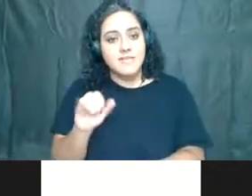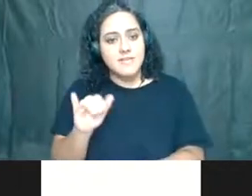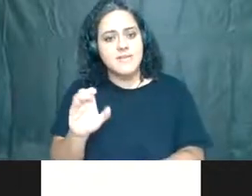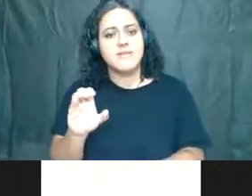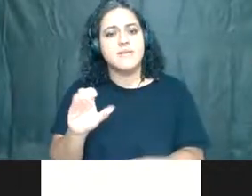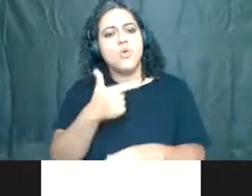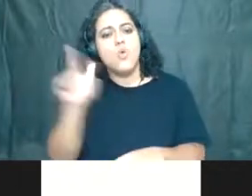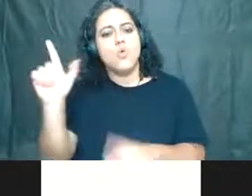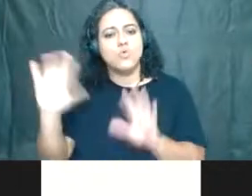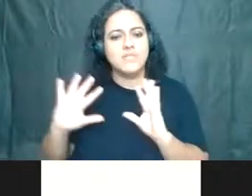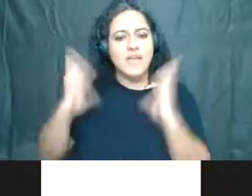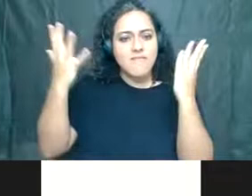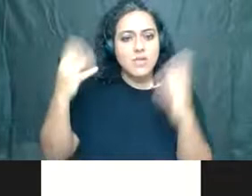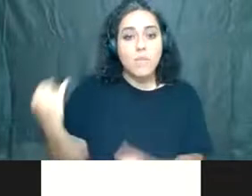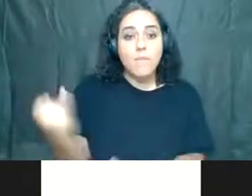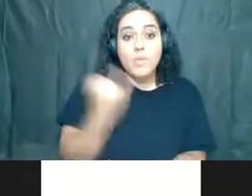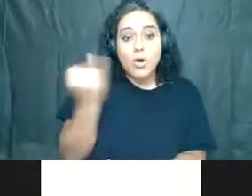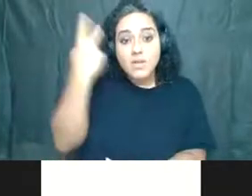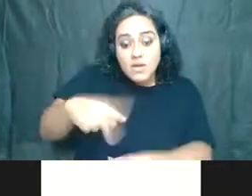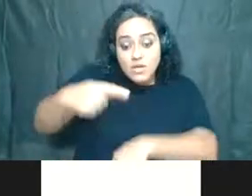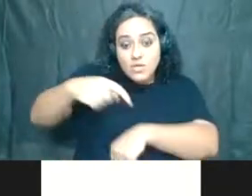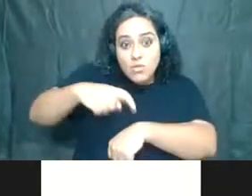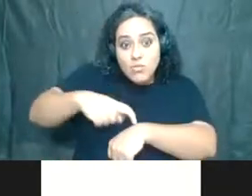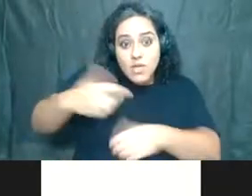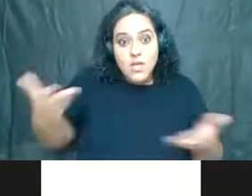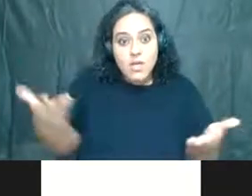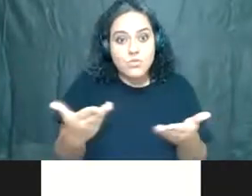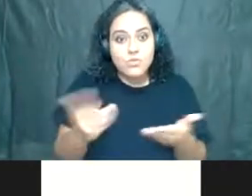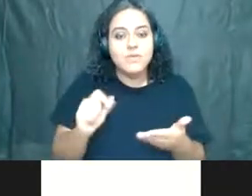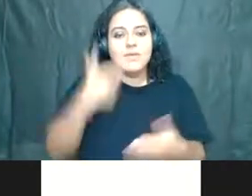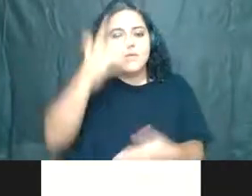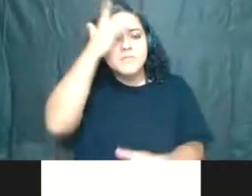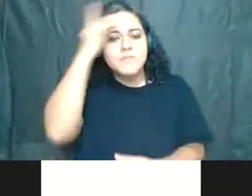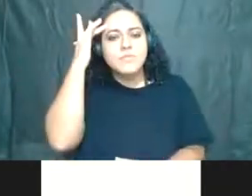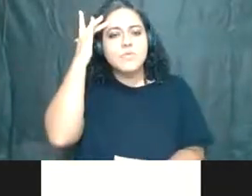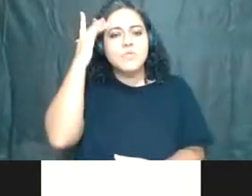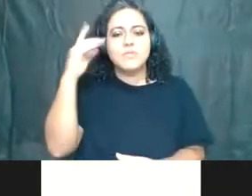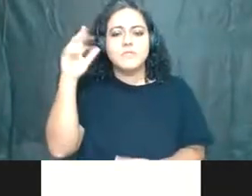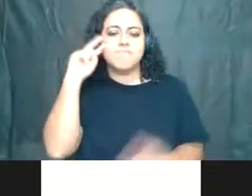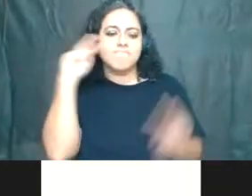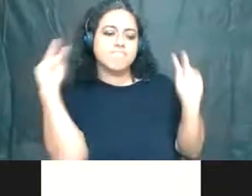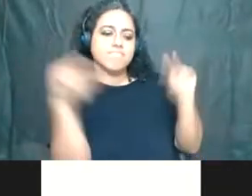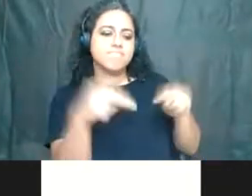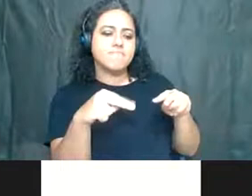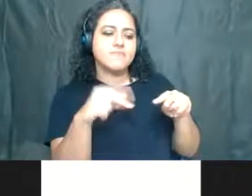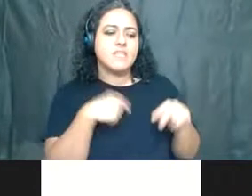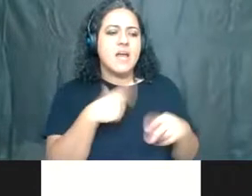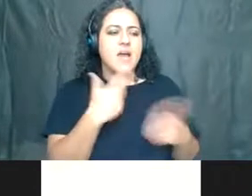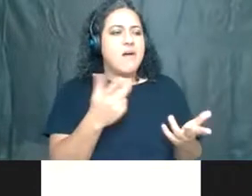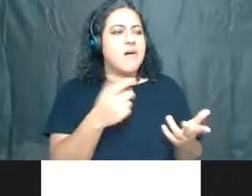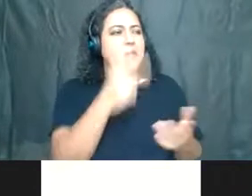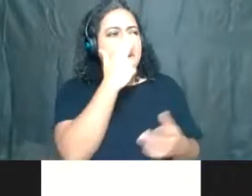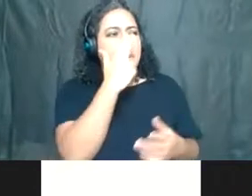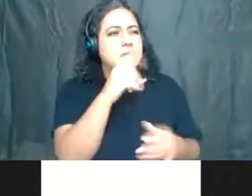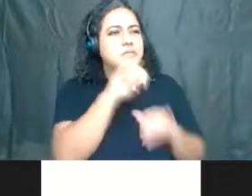evento, importante nesse momento em que as pessoas estão olhando para as fake news ou